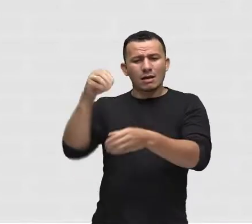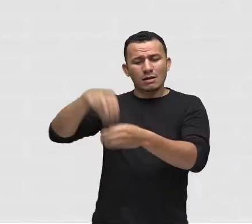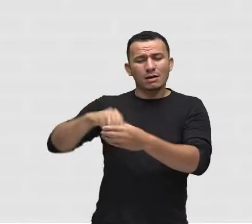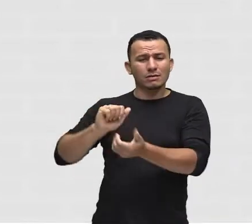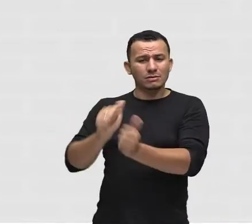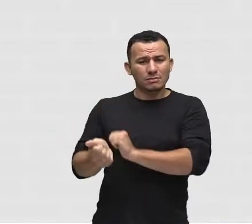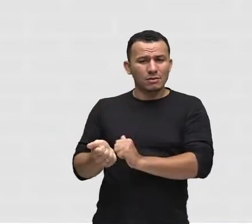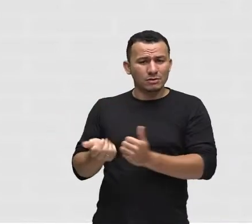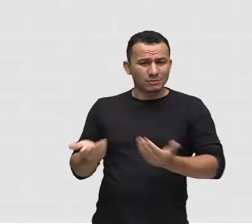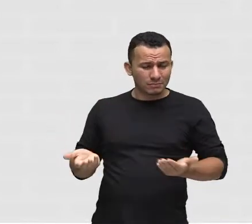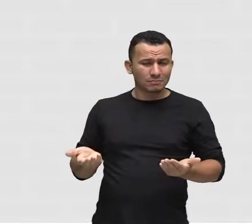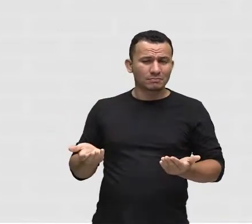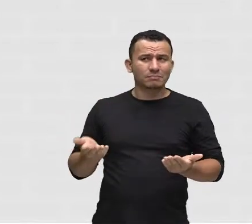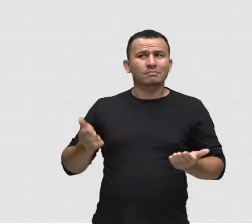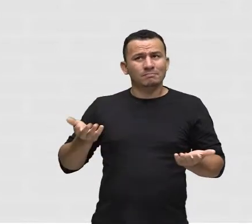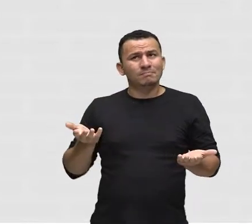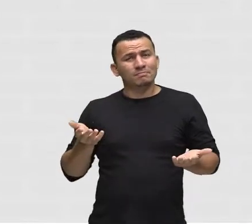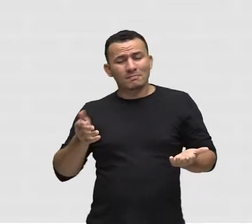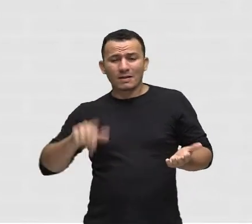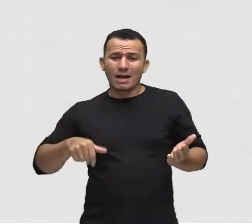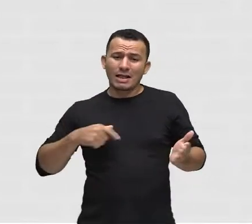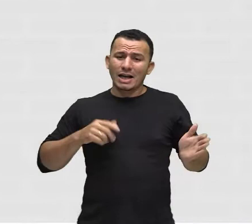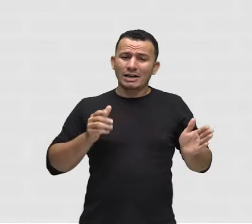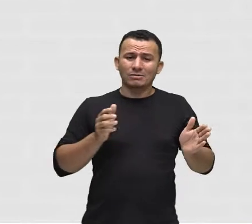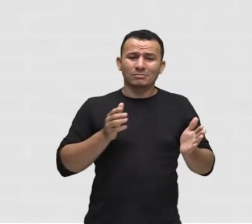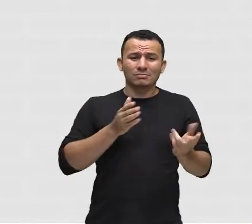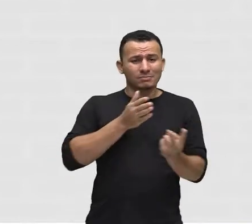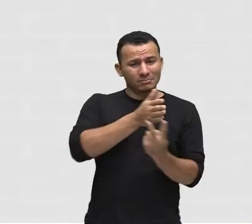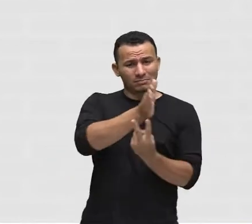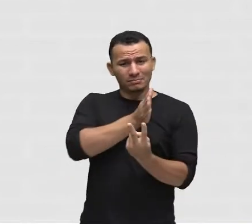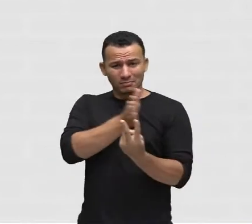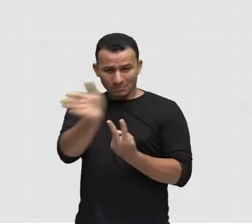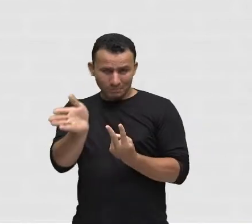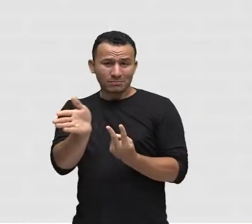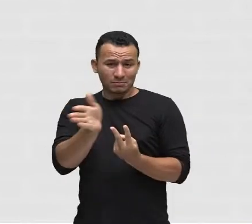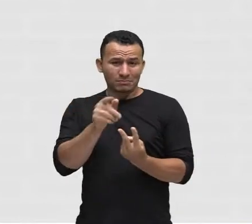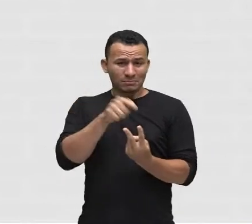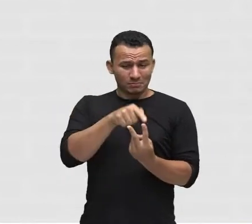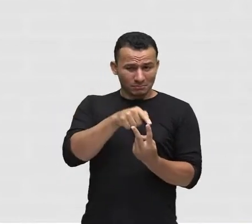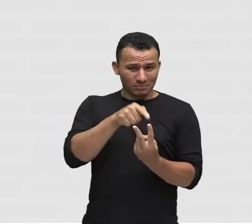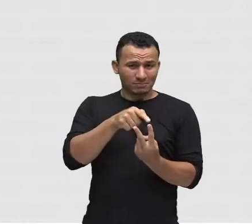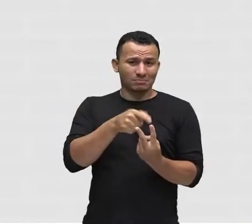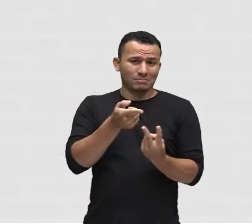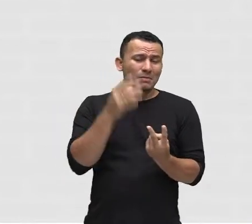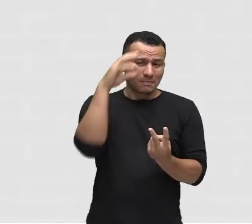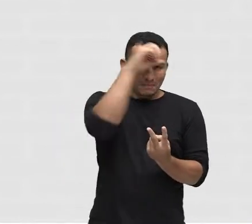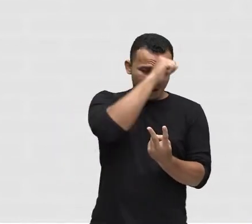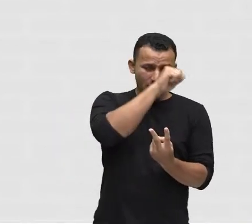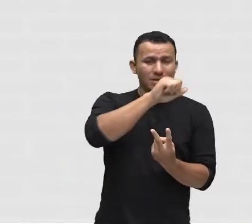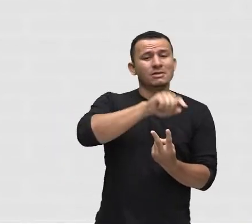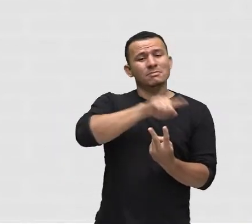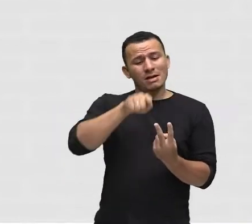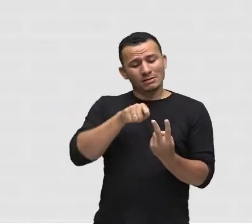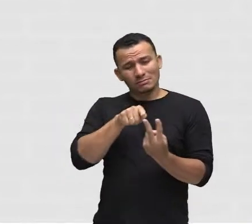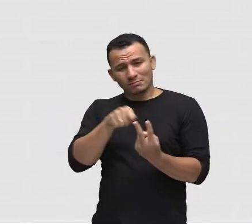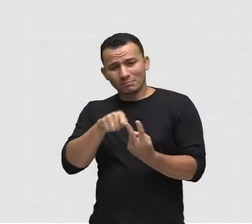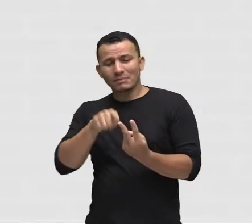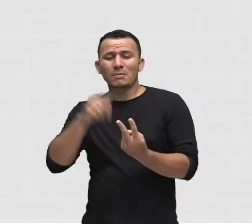uma relação de duas vias, né? Vai e volta, você aprende, mas você também insere aquilo que